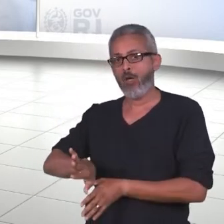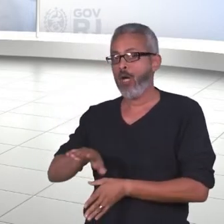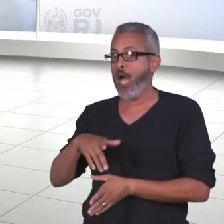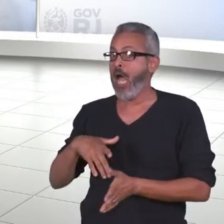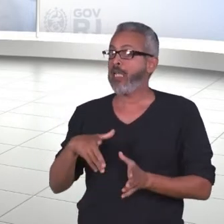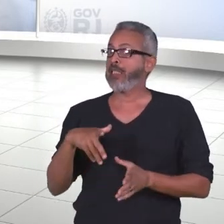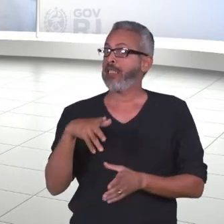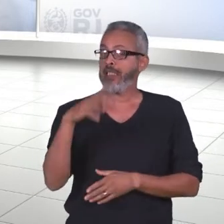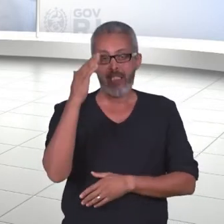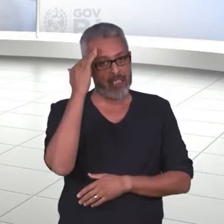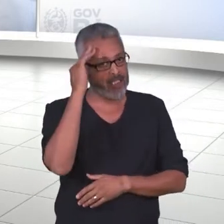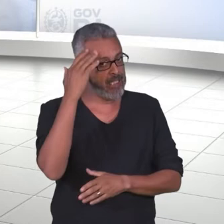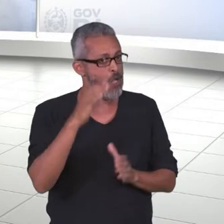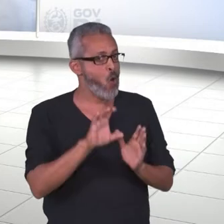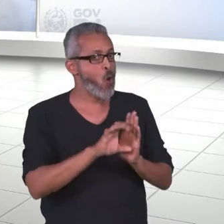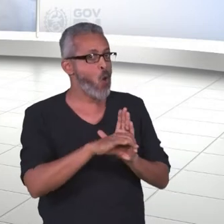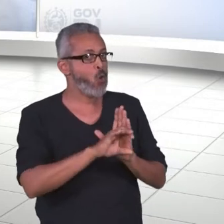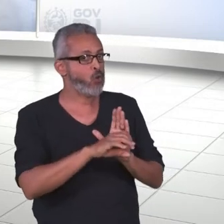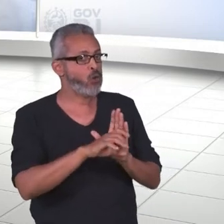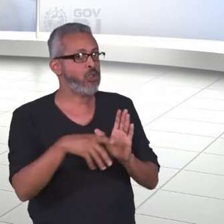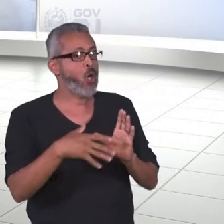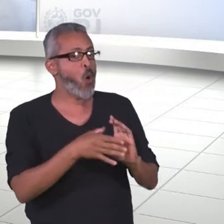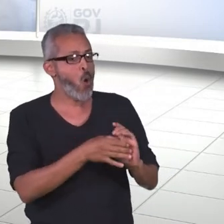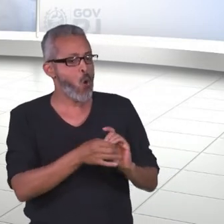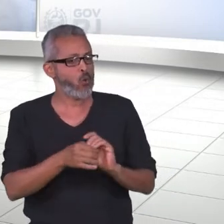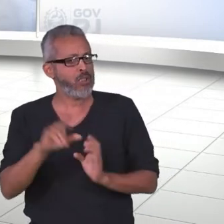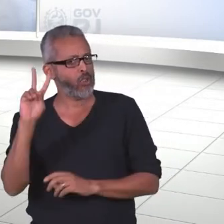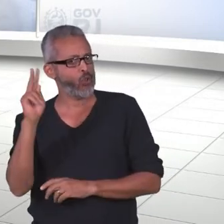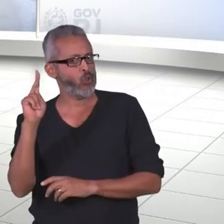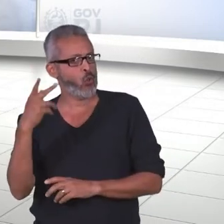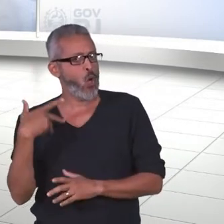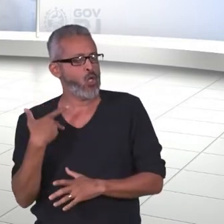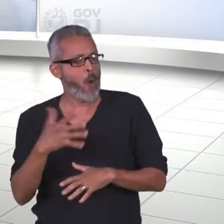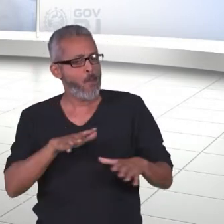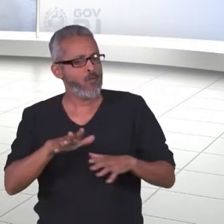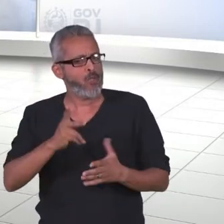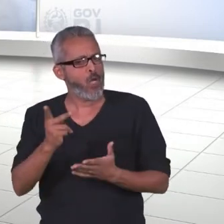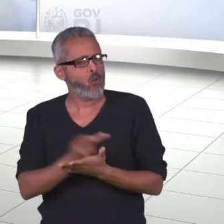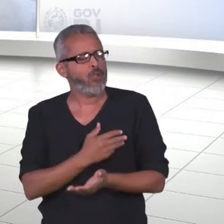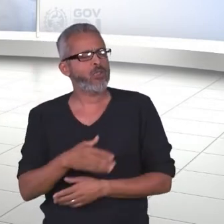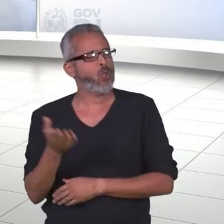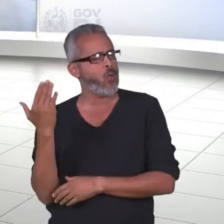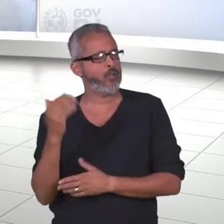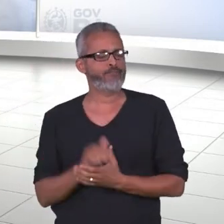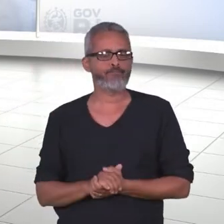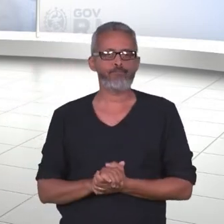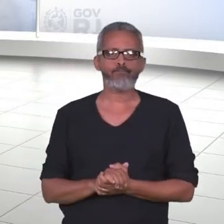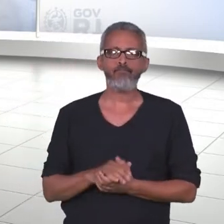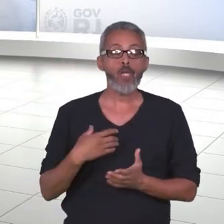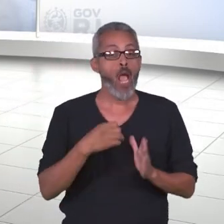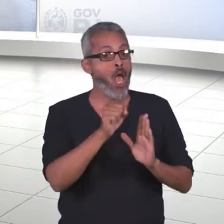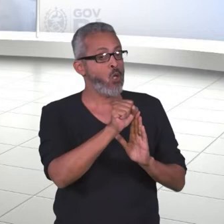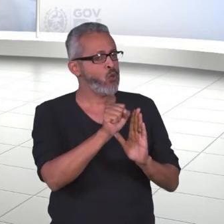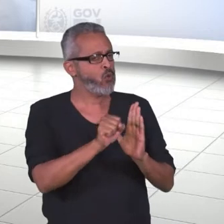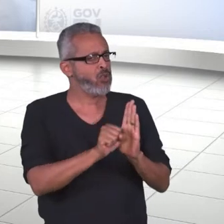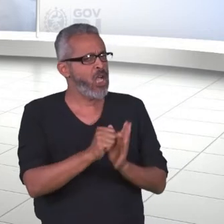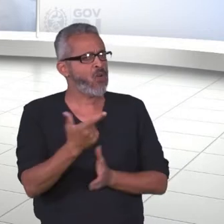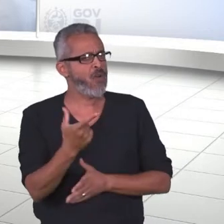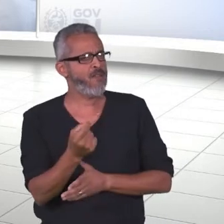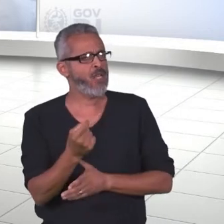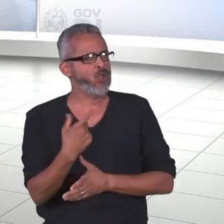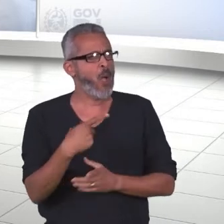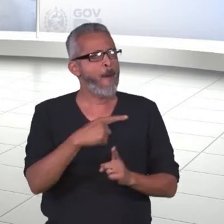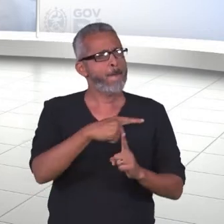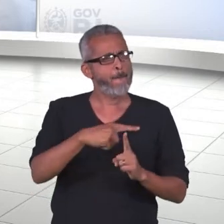que foi fundamental para que todo esse movimento acontecesse. Lá no início do século XX, em